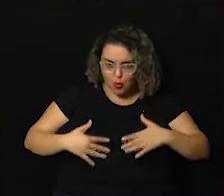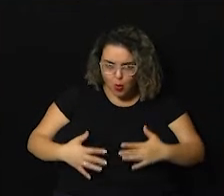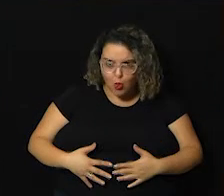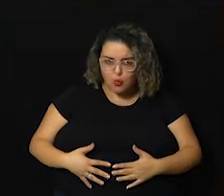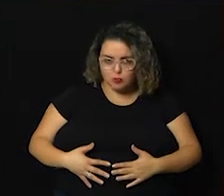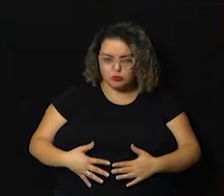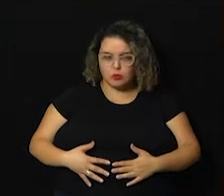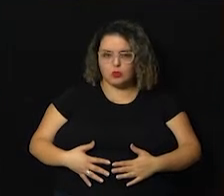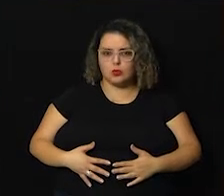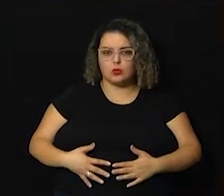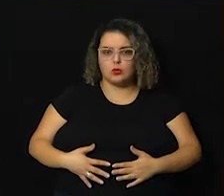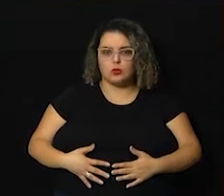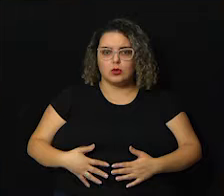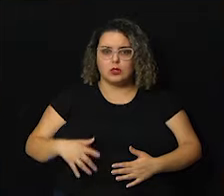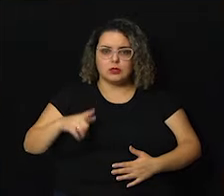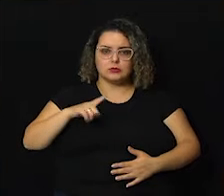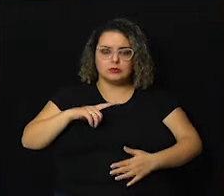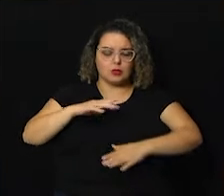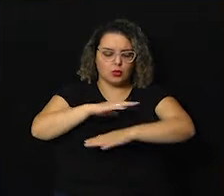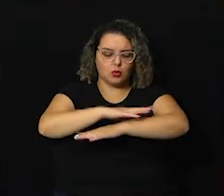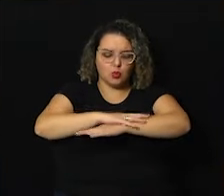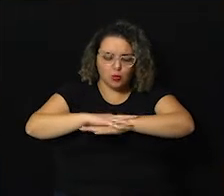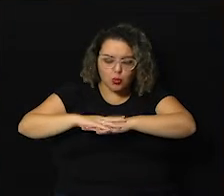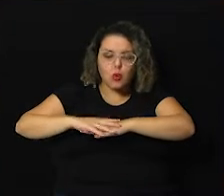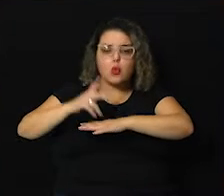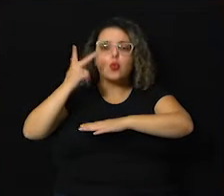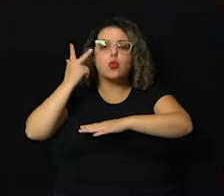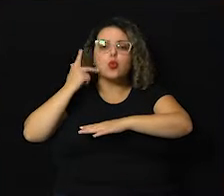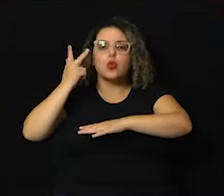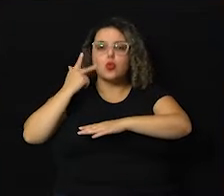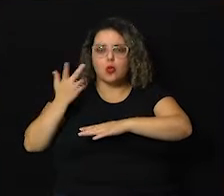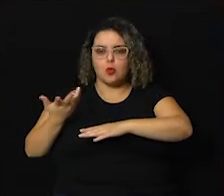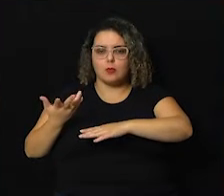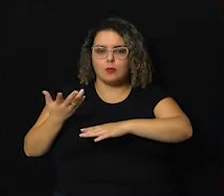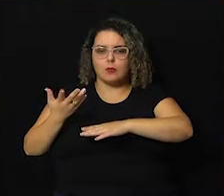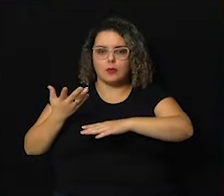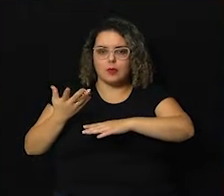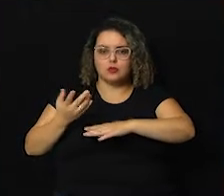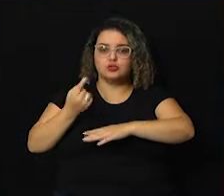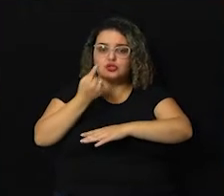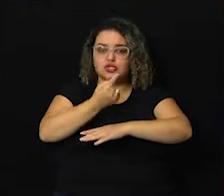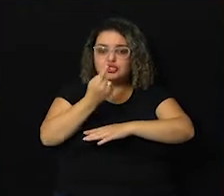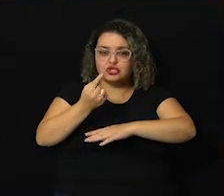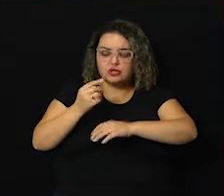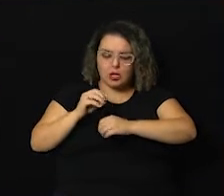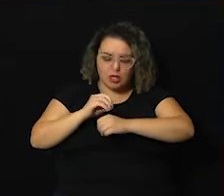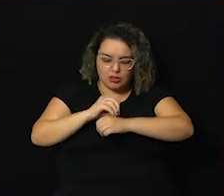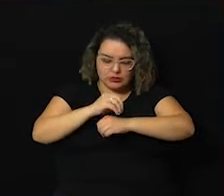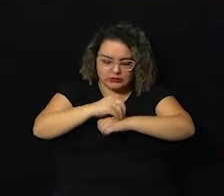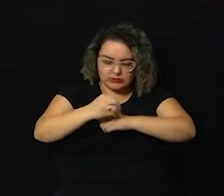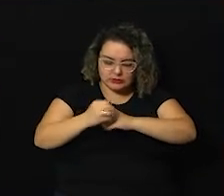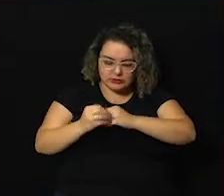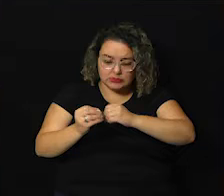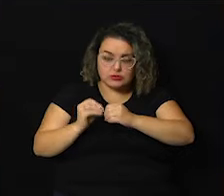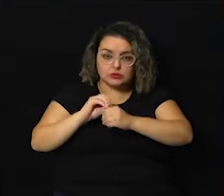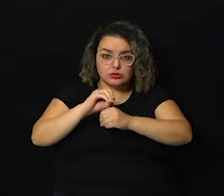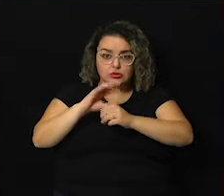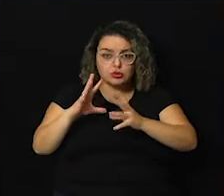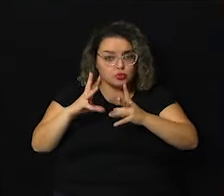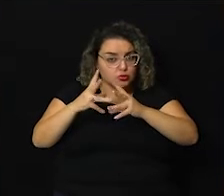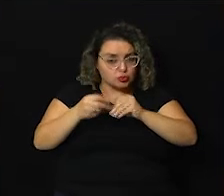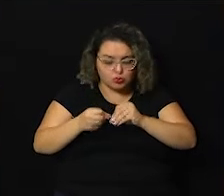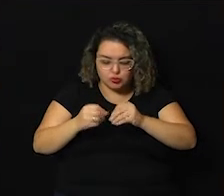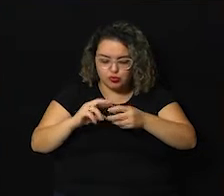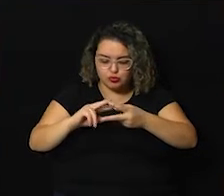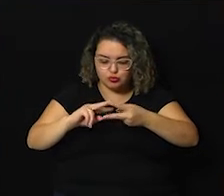nós temos lá um tecido normal, que tem no núcleo de cada célula toda a composição